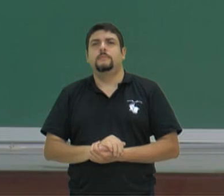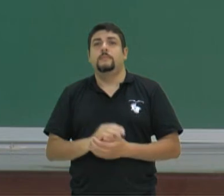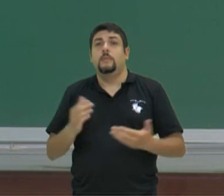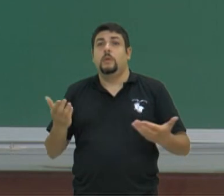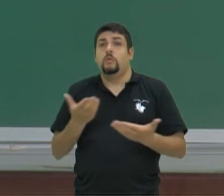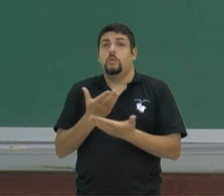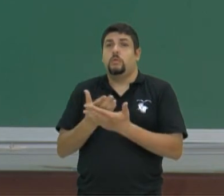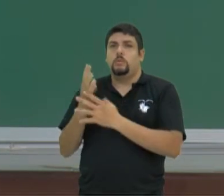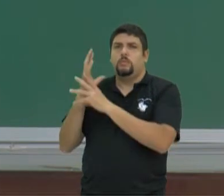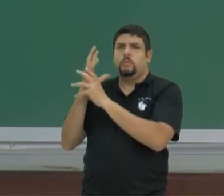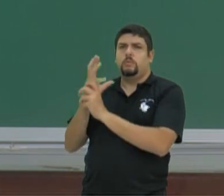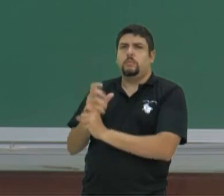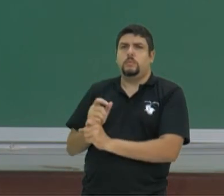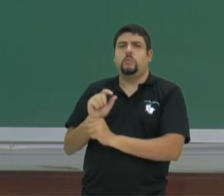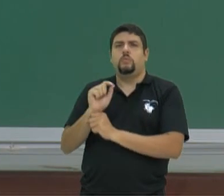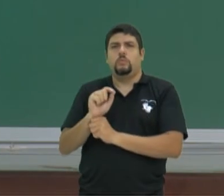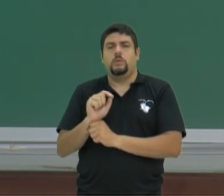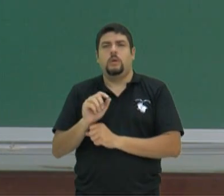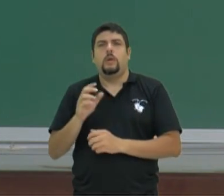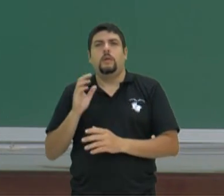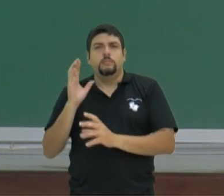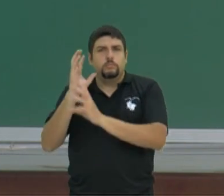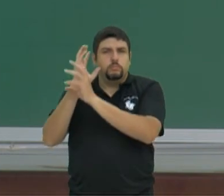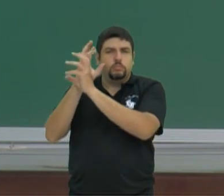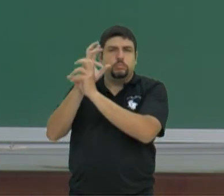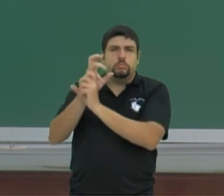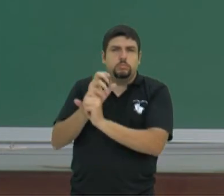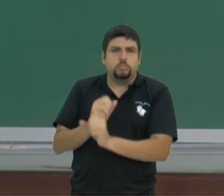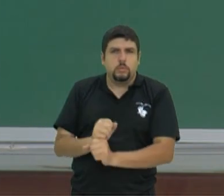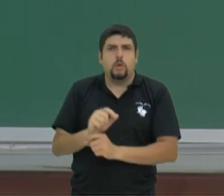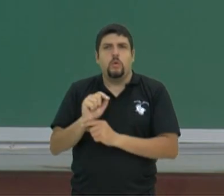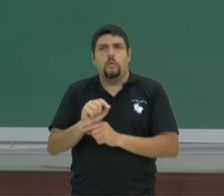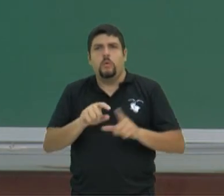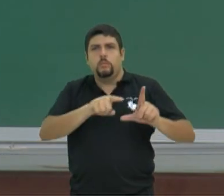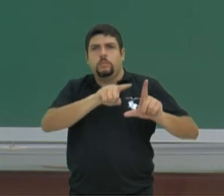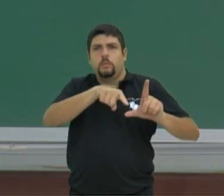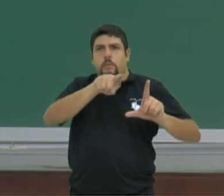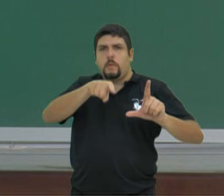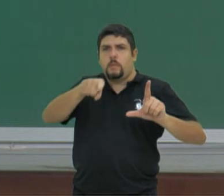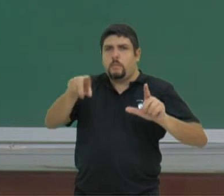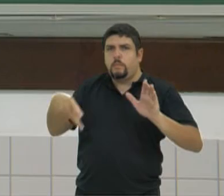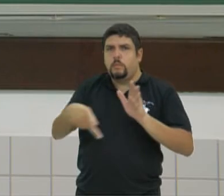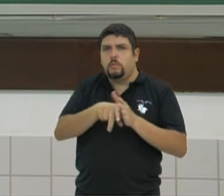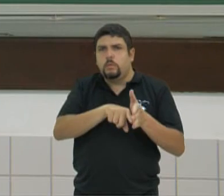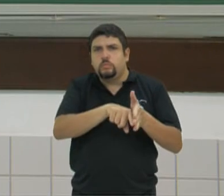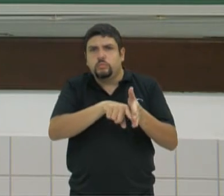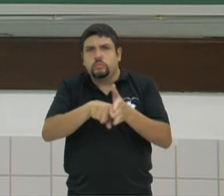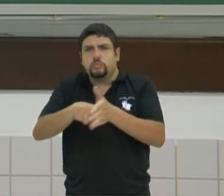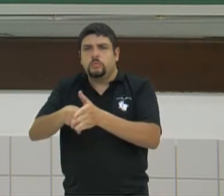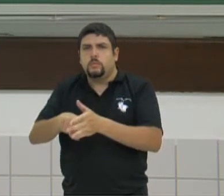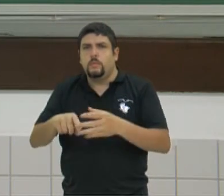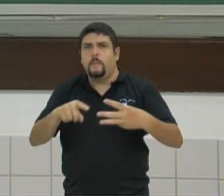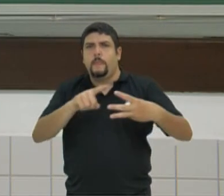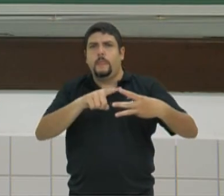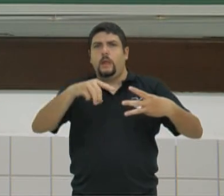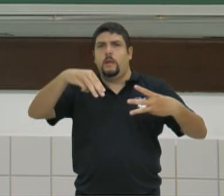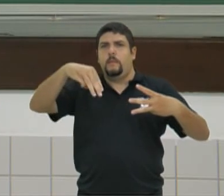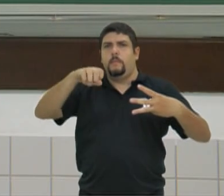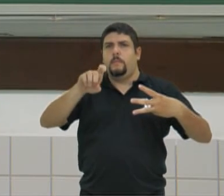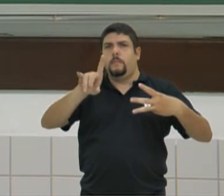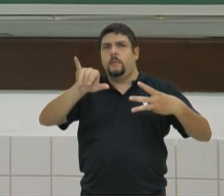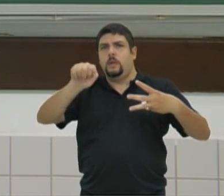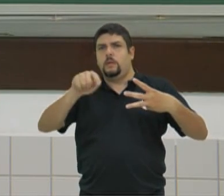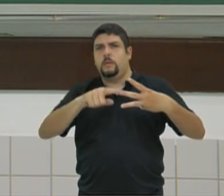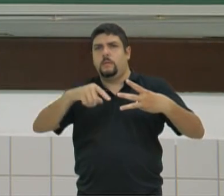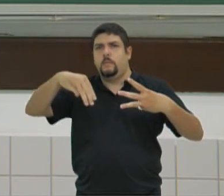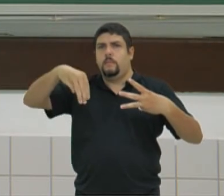nós aprendemos hoje? Hoje nós fizemos uma retomada prática de medidas em estatística. Nós vimos média, moda e mediana, que